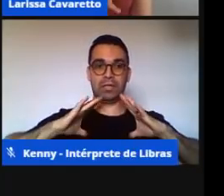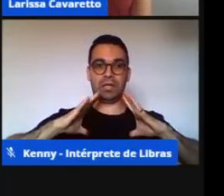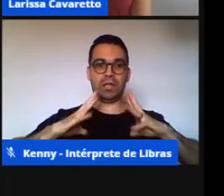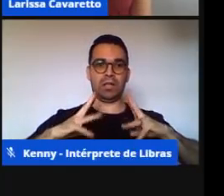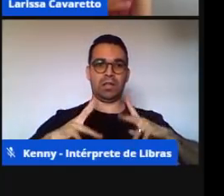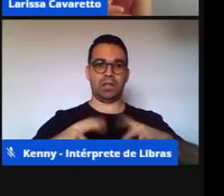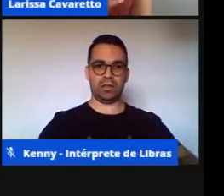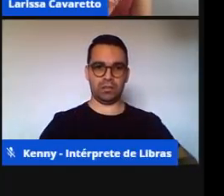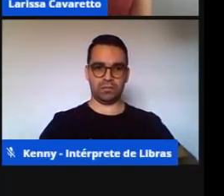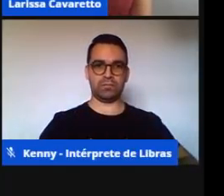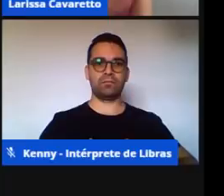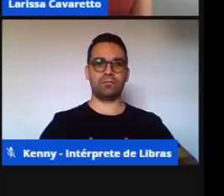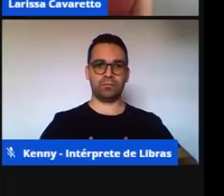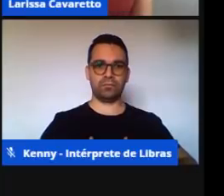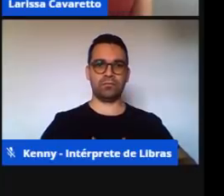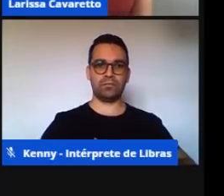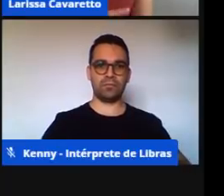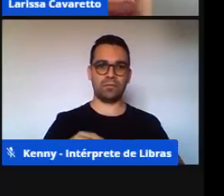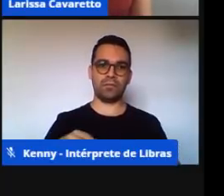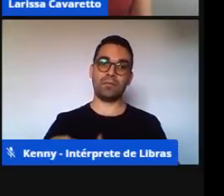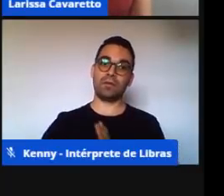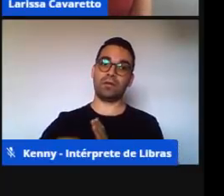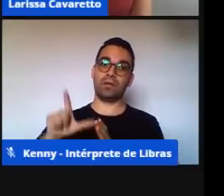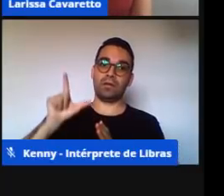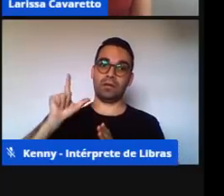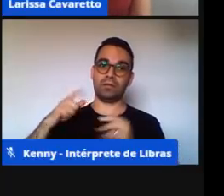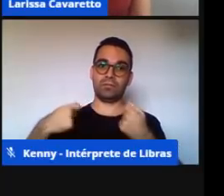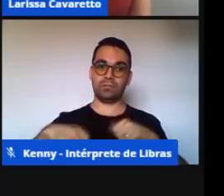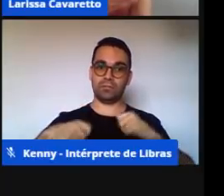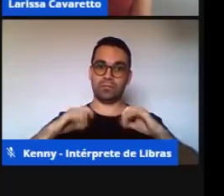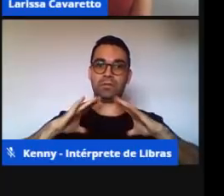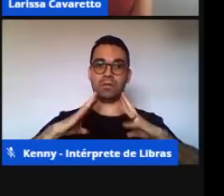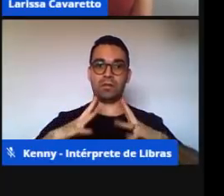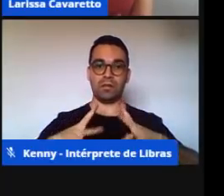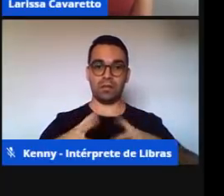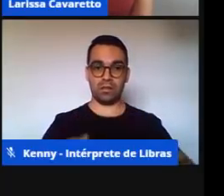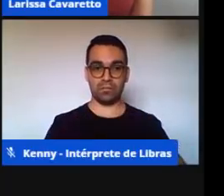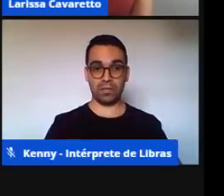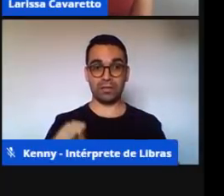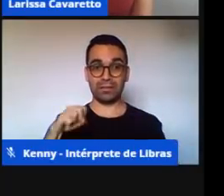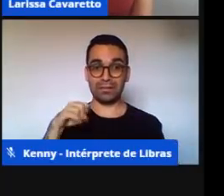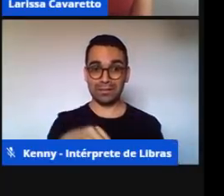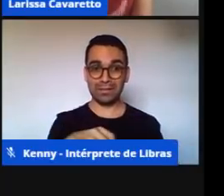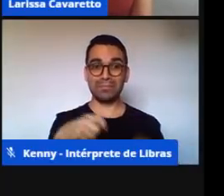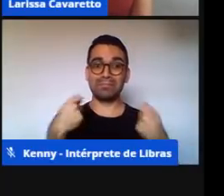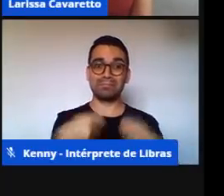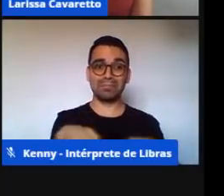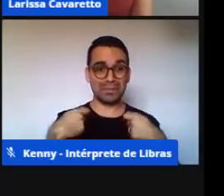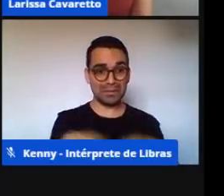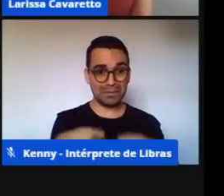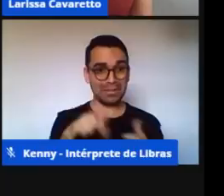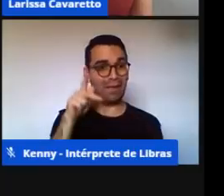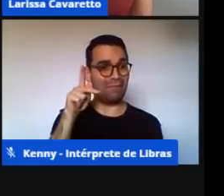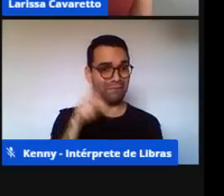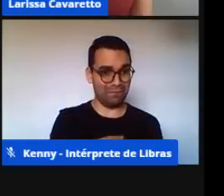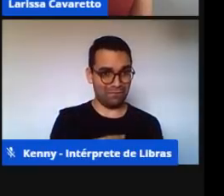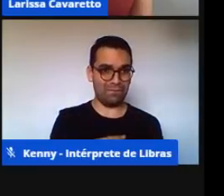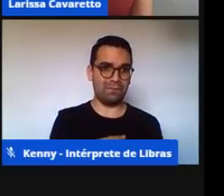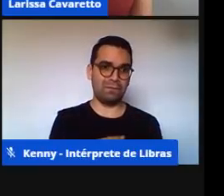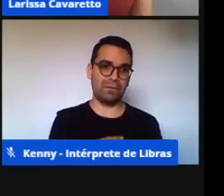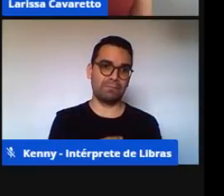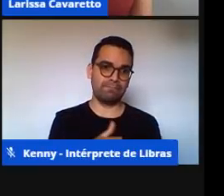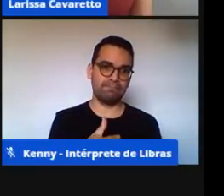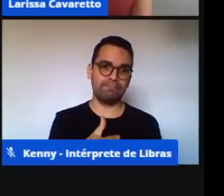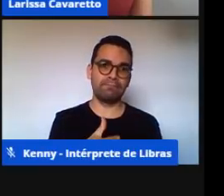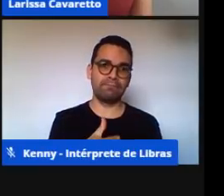a criança, ainda que seja fornecido um brinquedo para aquela criança, que a gente sabe que é necessário para a formação daquela criança, né? Para